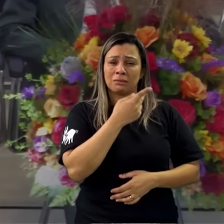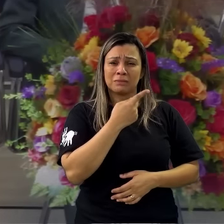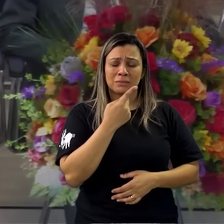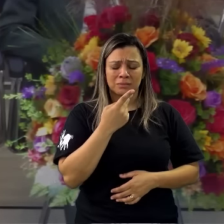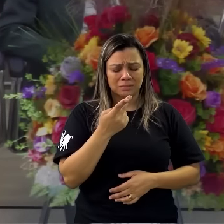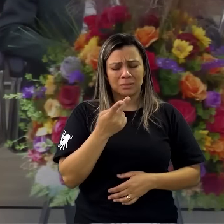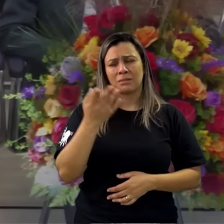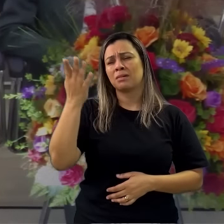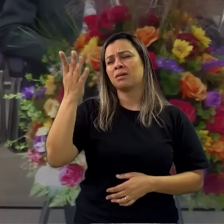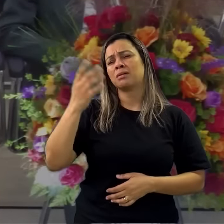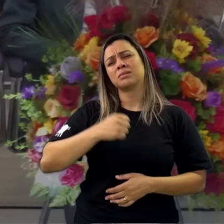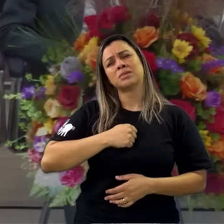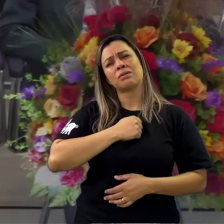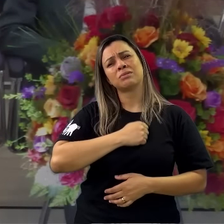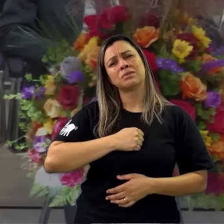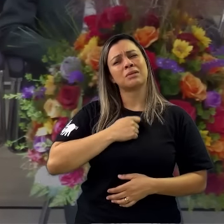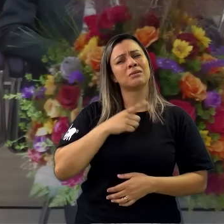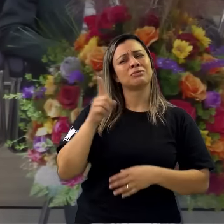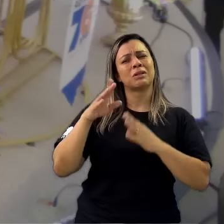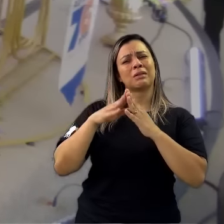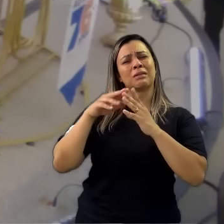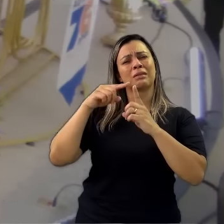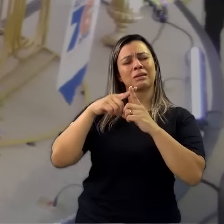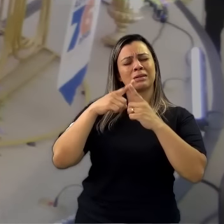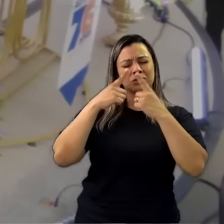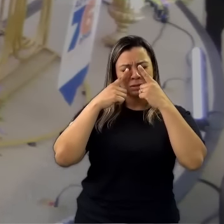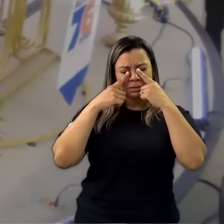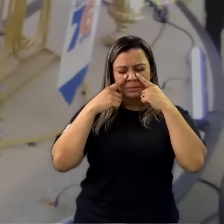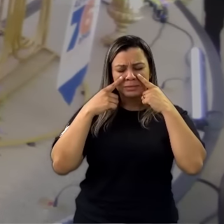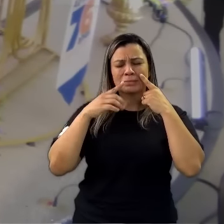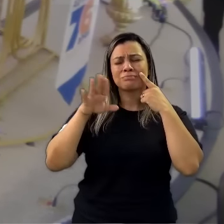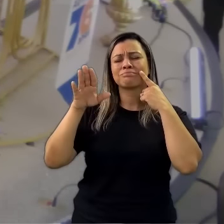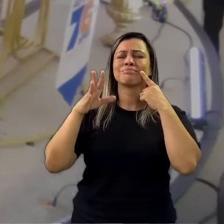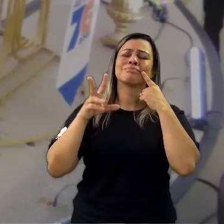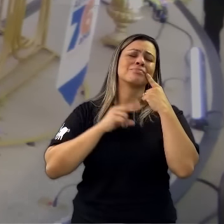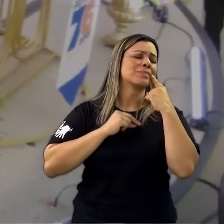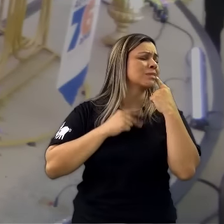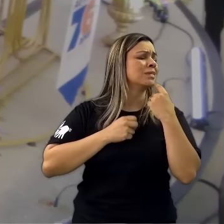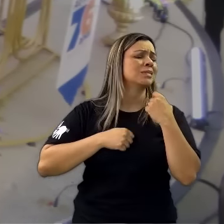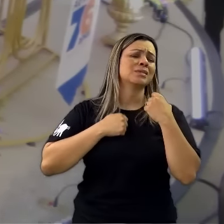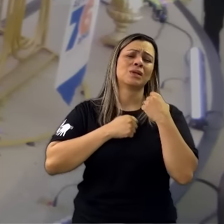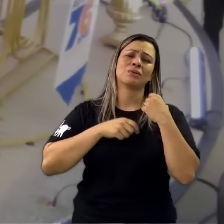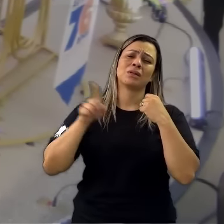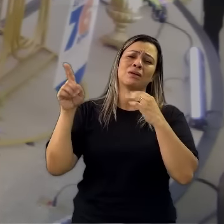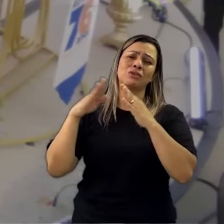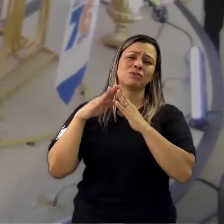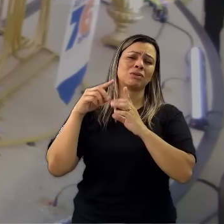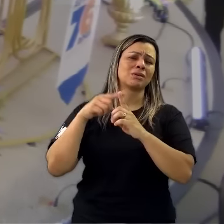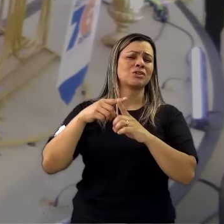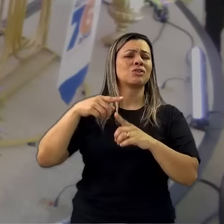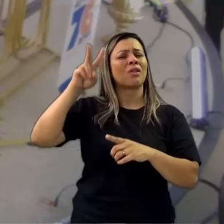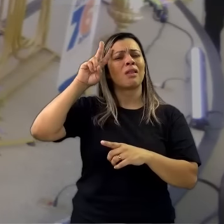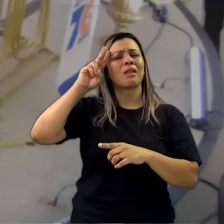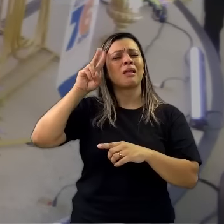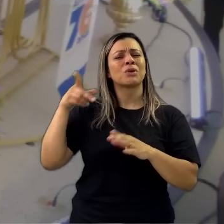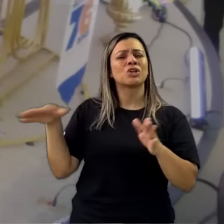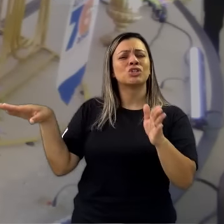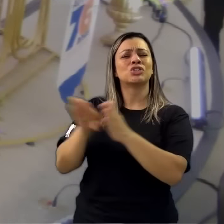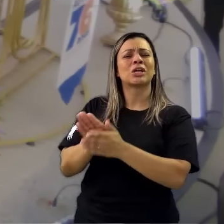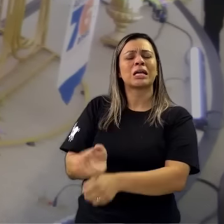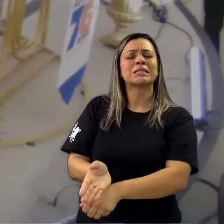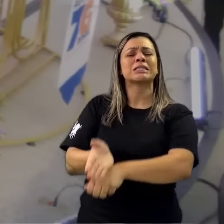irmãos que saudade da igreja aí a lágrima começou a descer ele disse como eu tenho saudade da igreja de chegar mais cedo e passar um